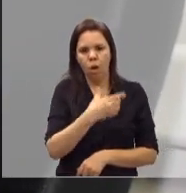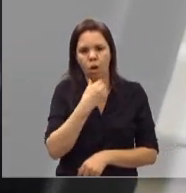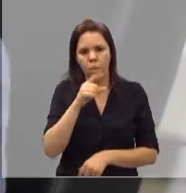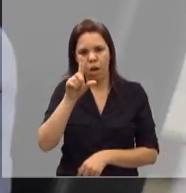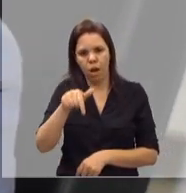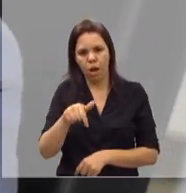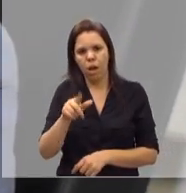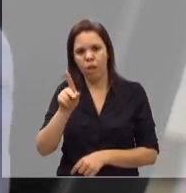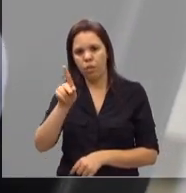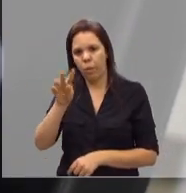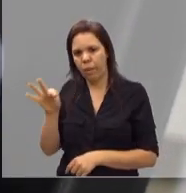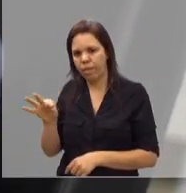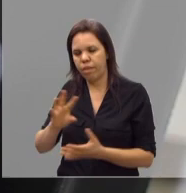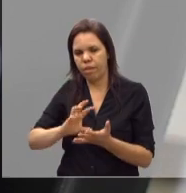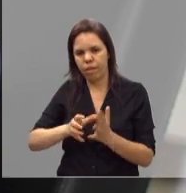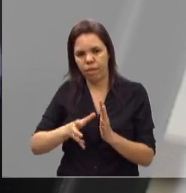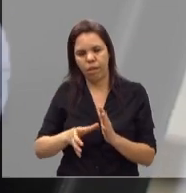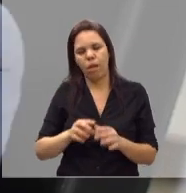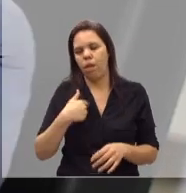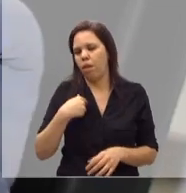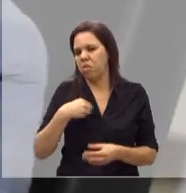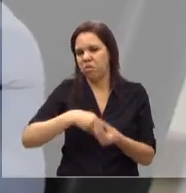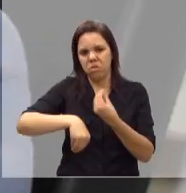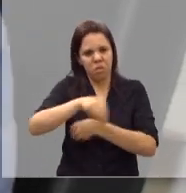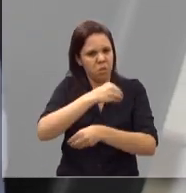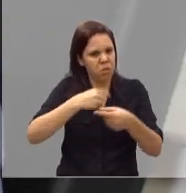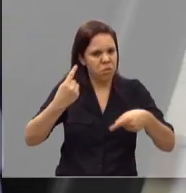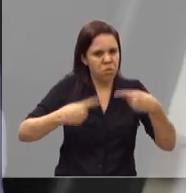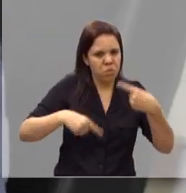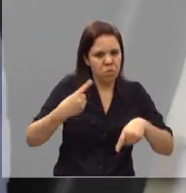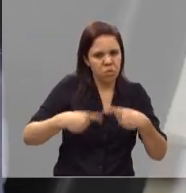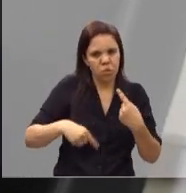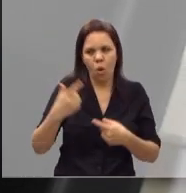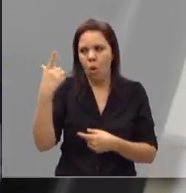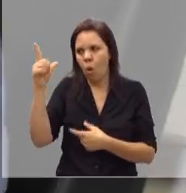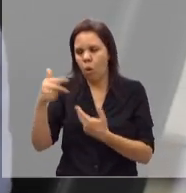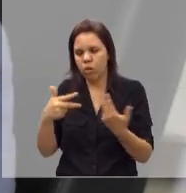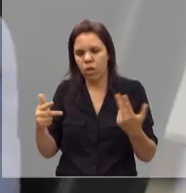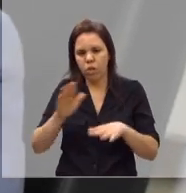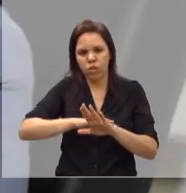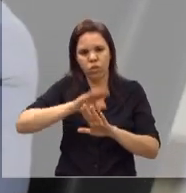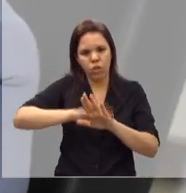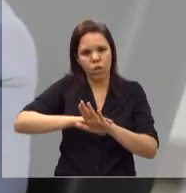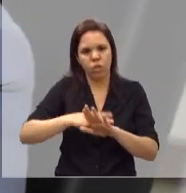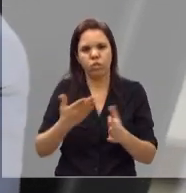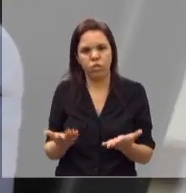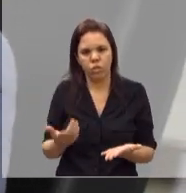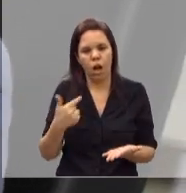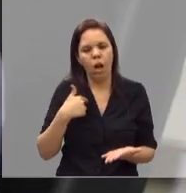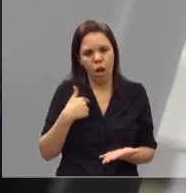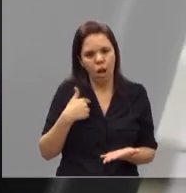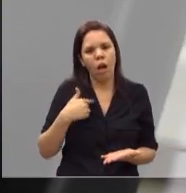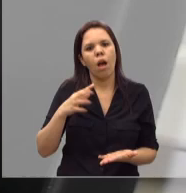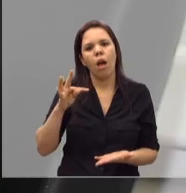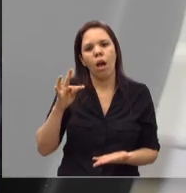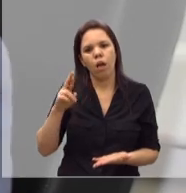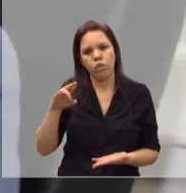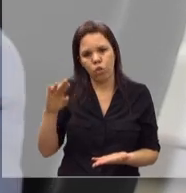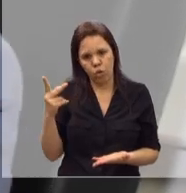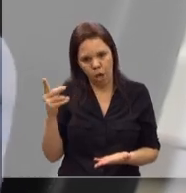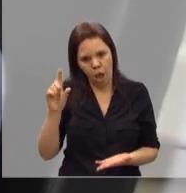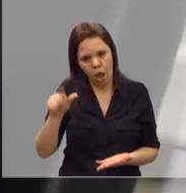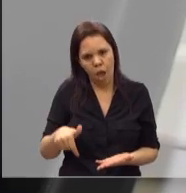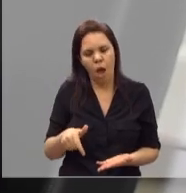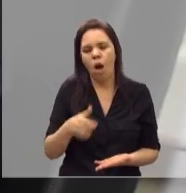PT, mas eu digo, eu não misturo política com alguma outra coisa, com ideologia, tá? Toninho foi um grande homem,